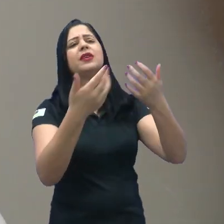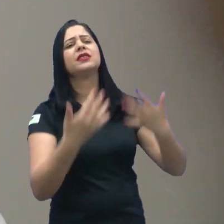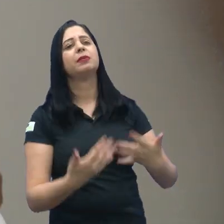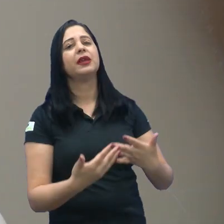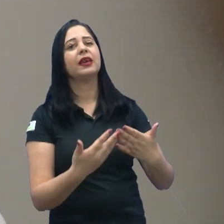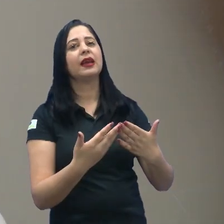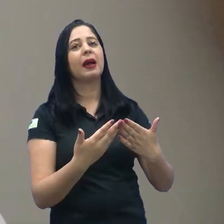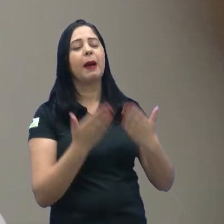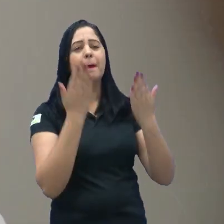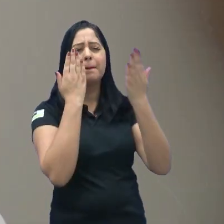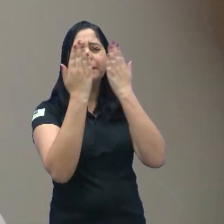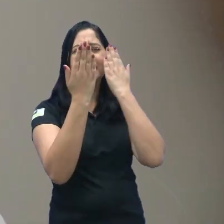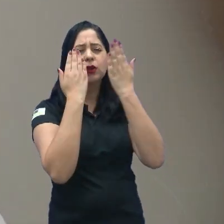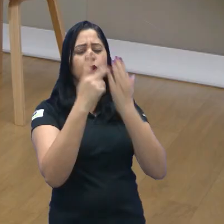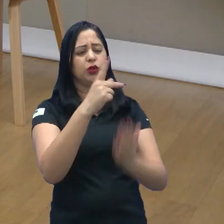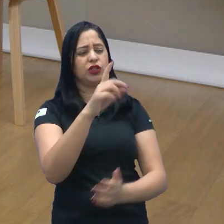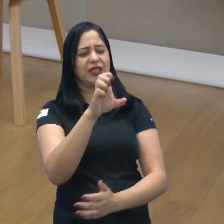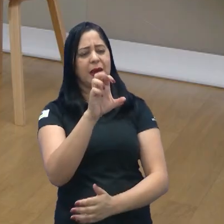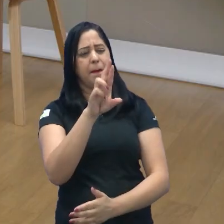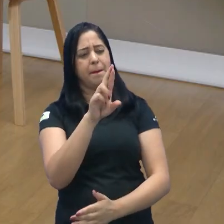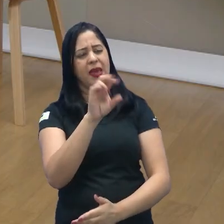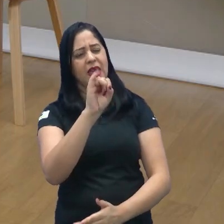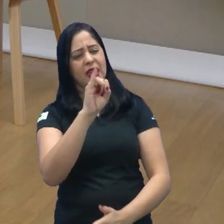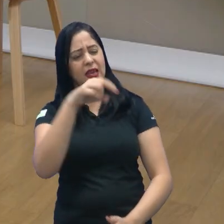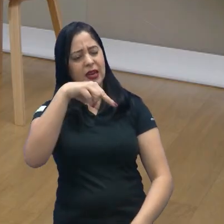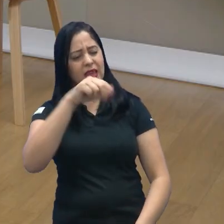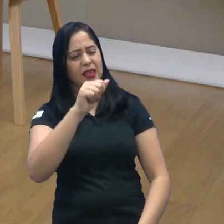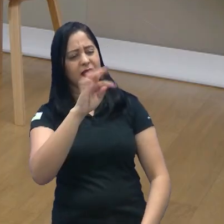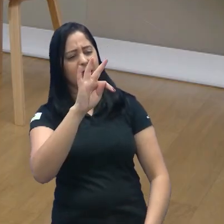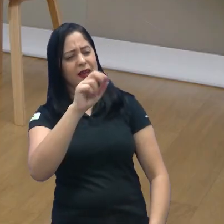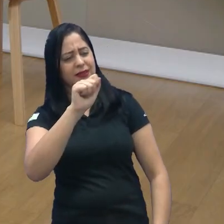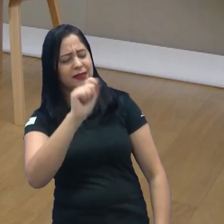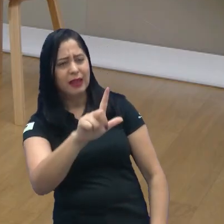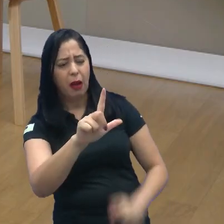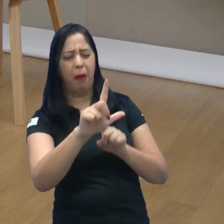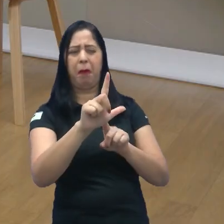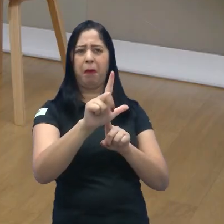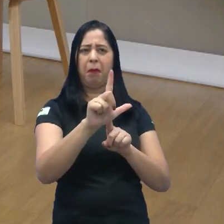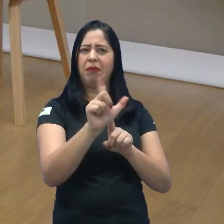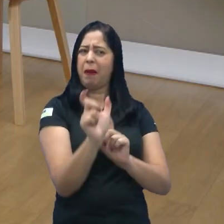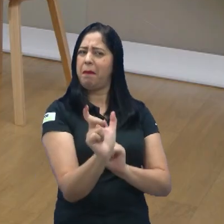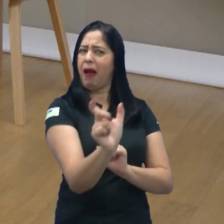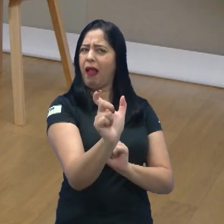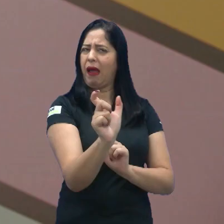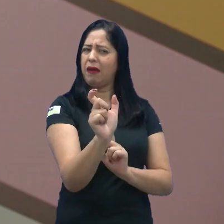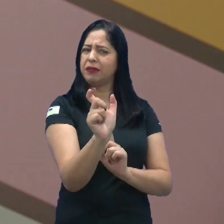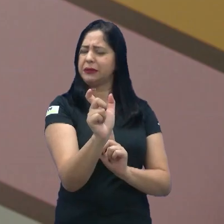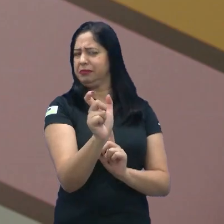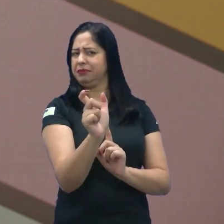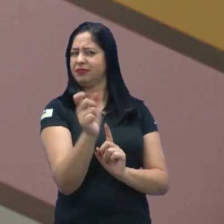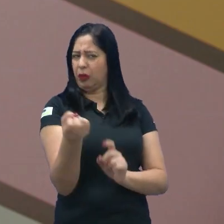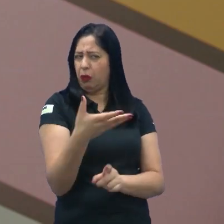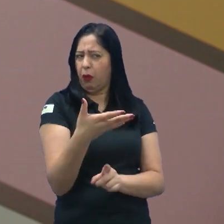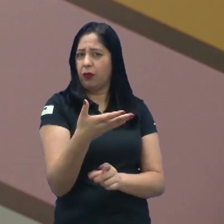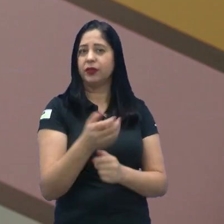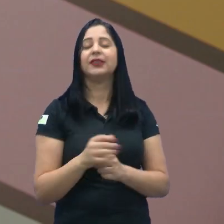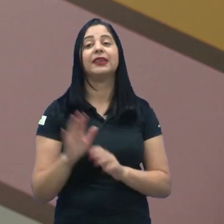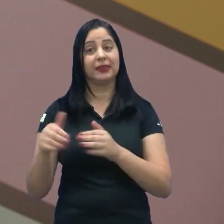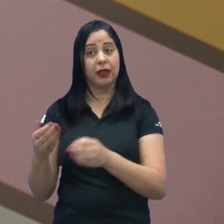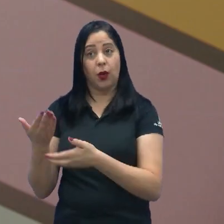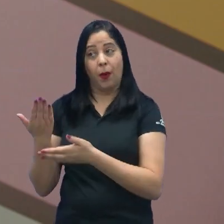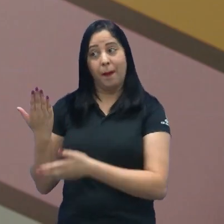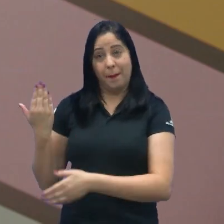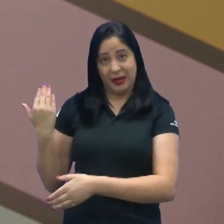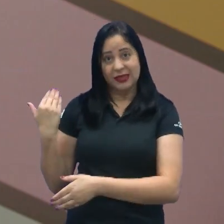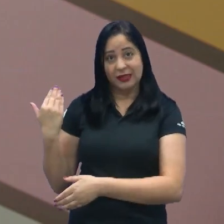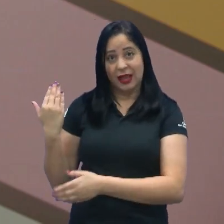Psicologia perinatal. Não é tão comum a gente escutar esse termo. Exatamente. Algum tempo atrás, né, a